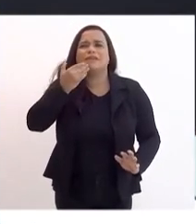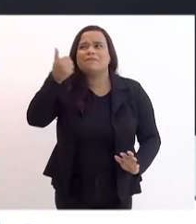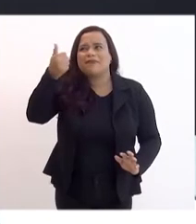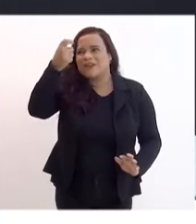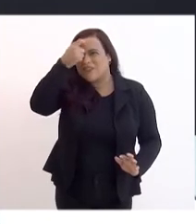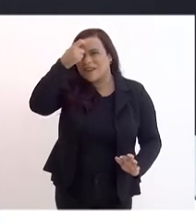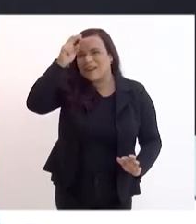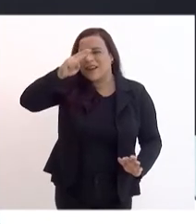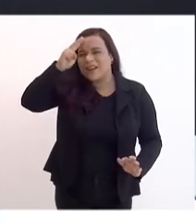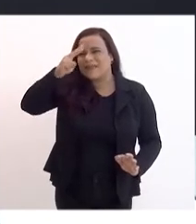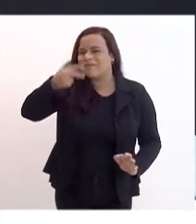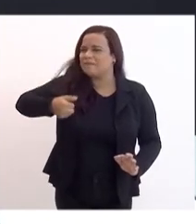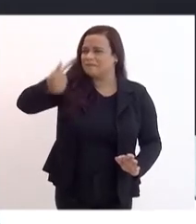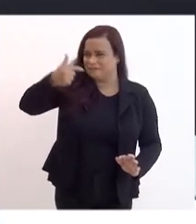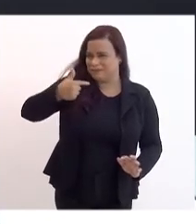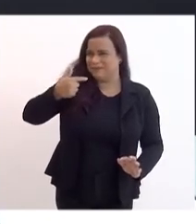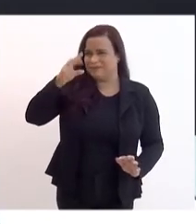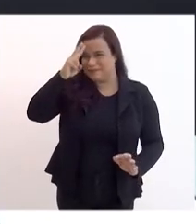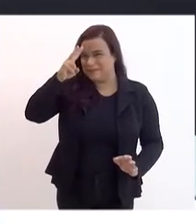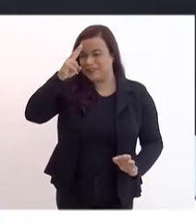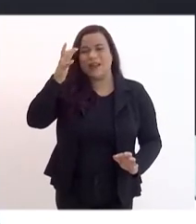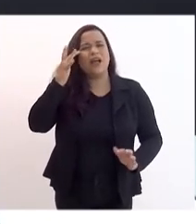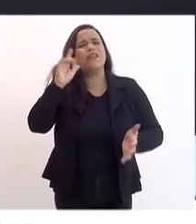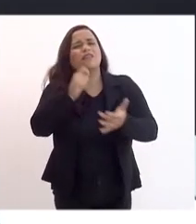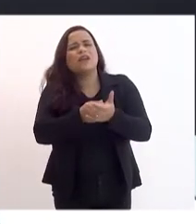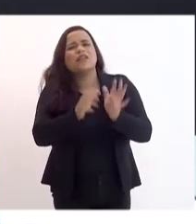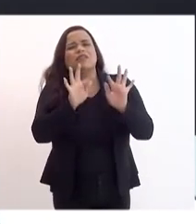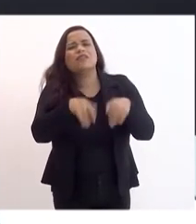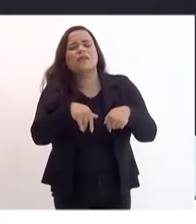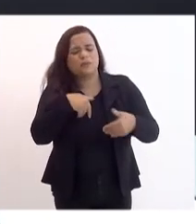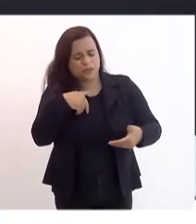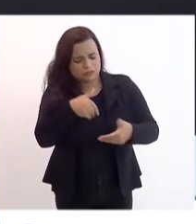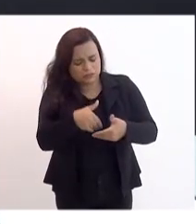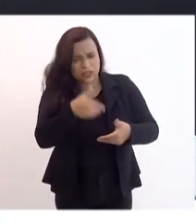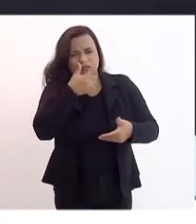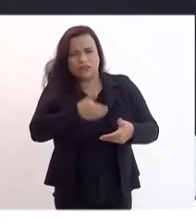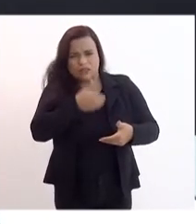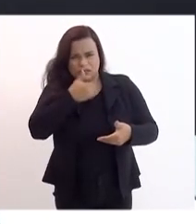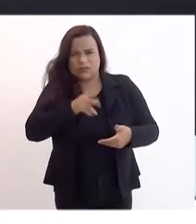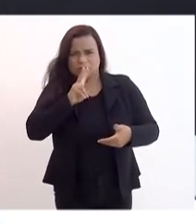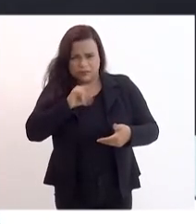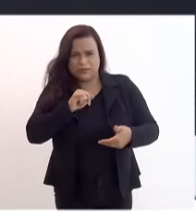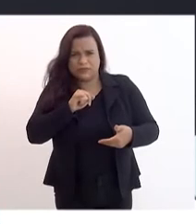minha, eu acho que essa decisão termina até o final desse ano, né?